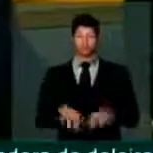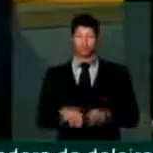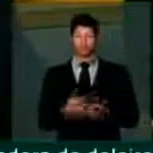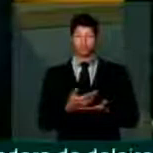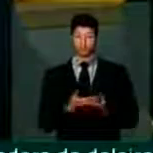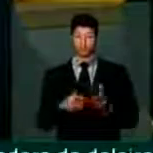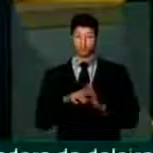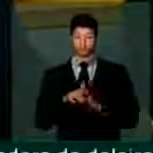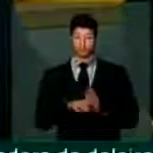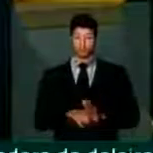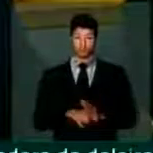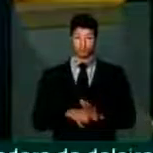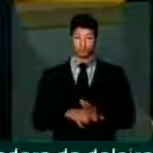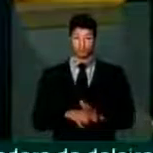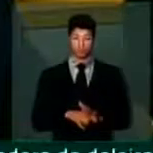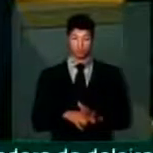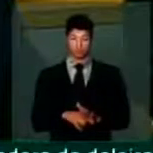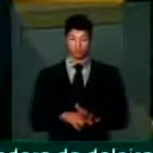presidente,